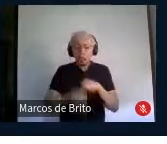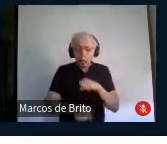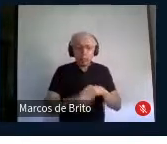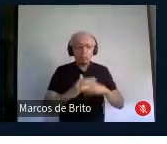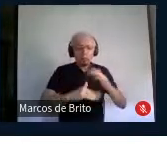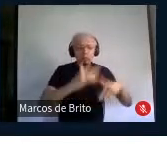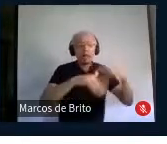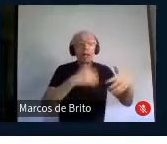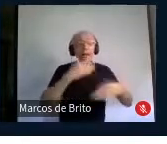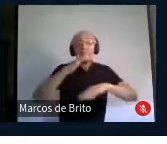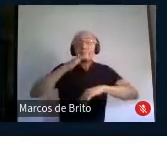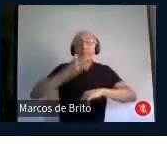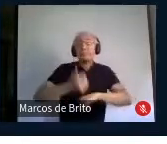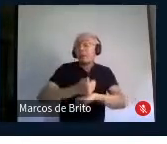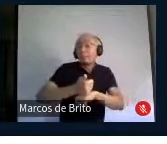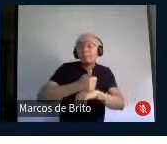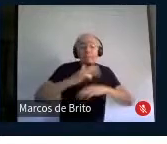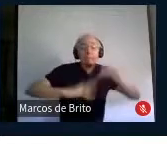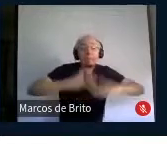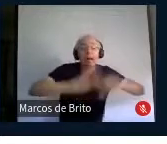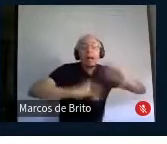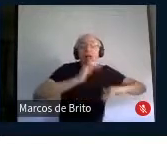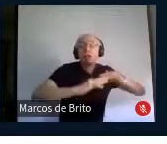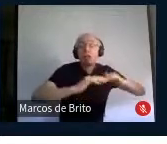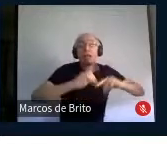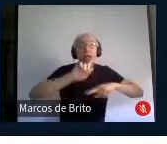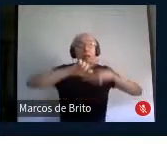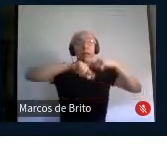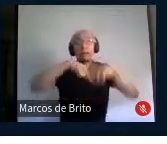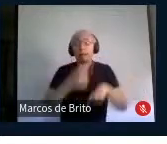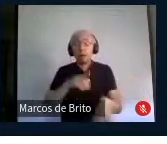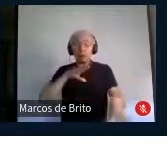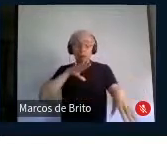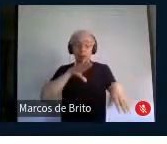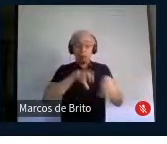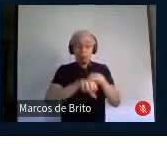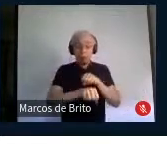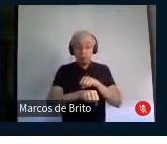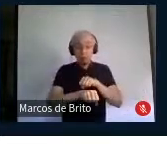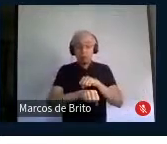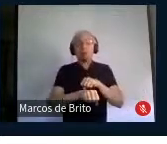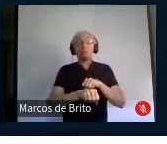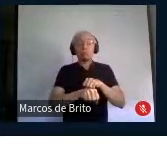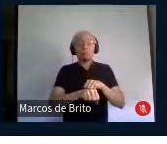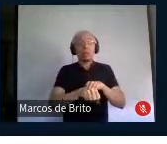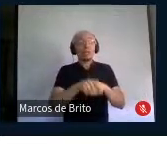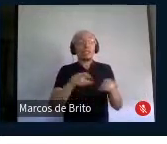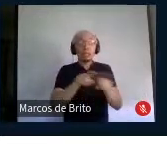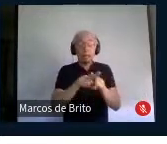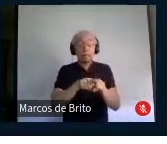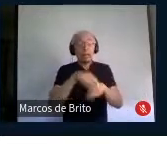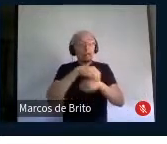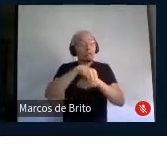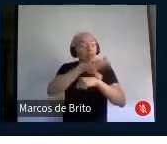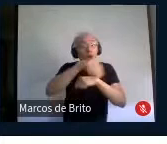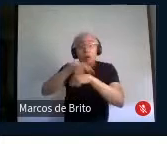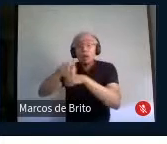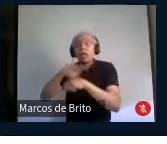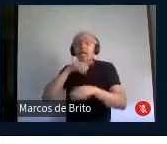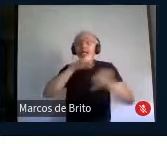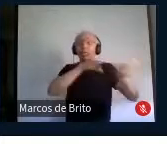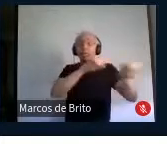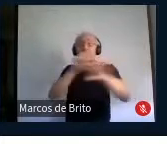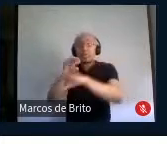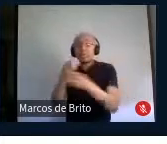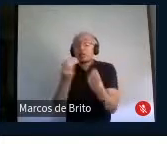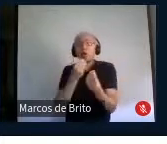na prática e, posteriormente, também se tornaram formadores de intérpretes de Libras a